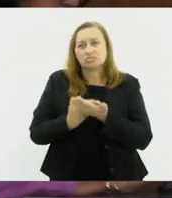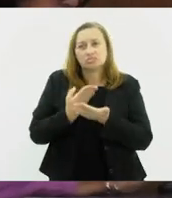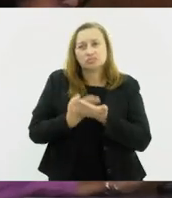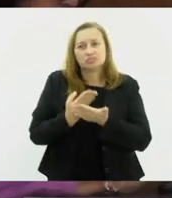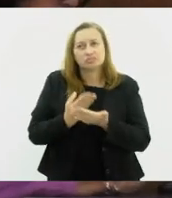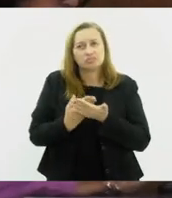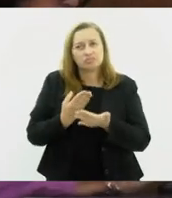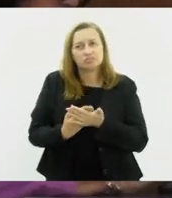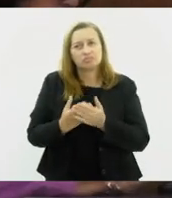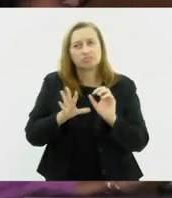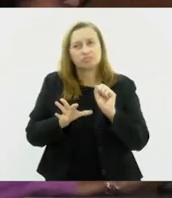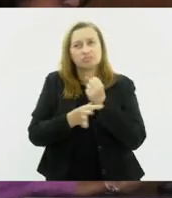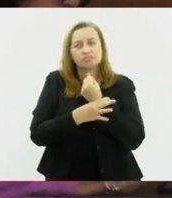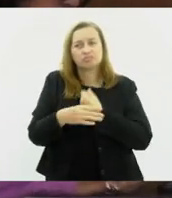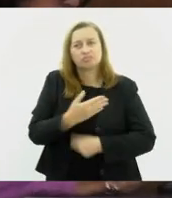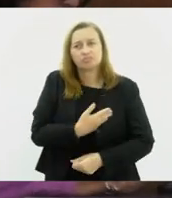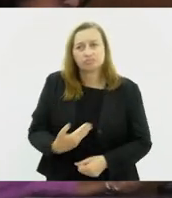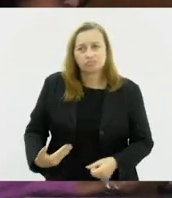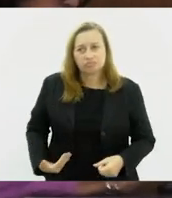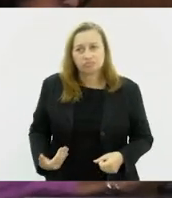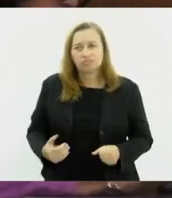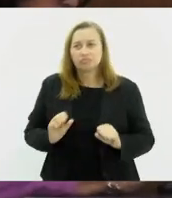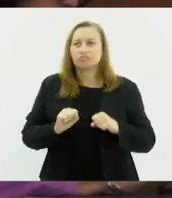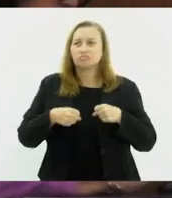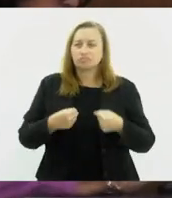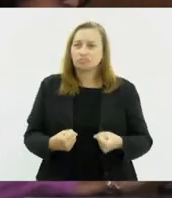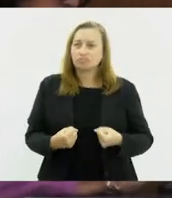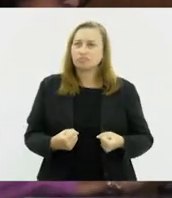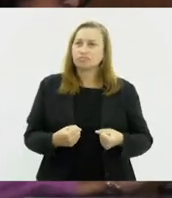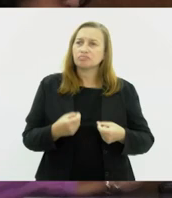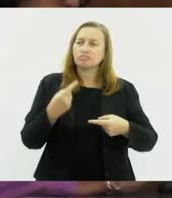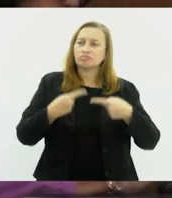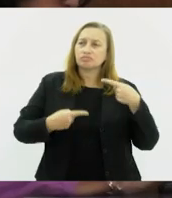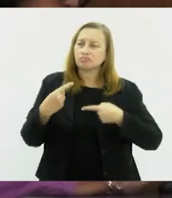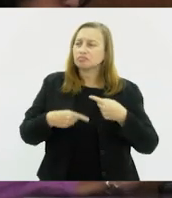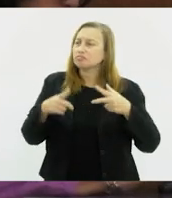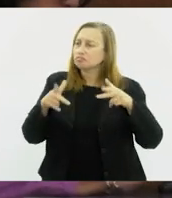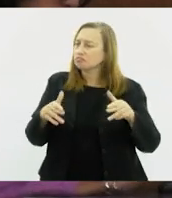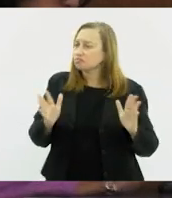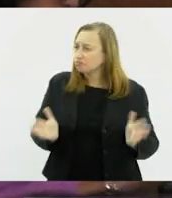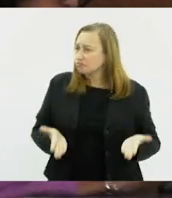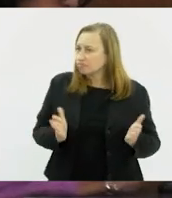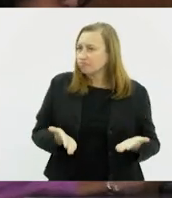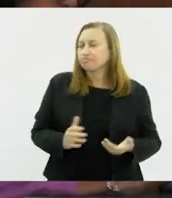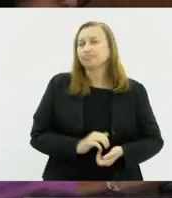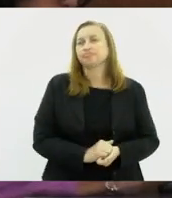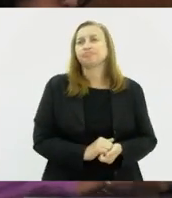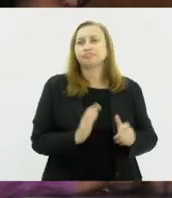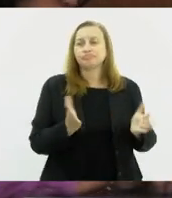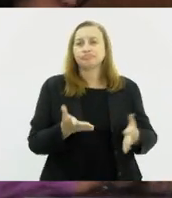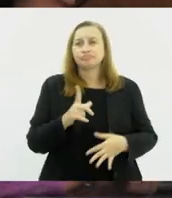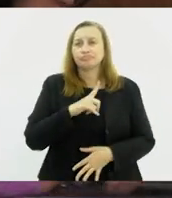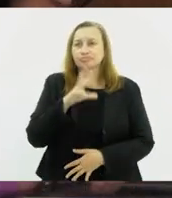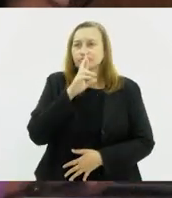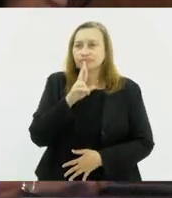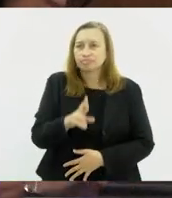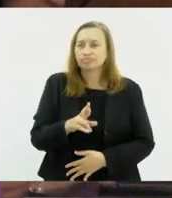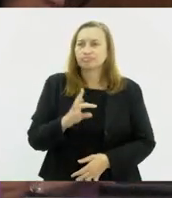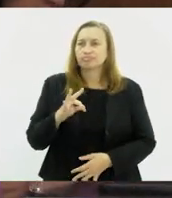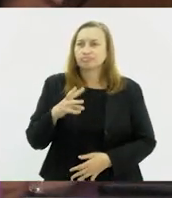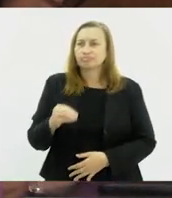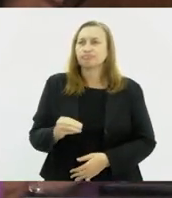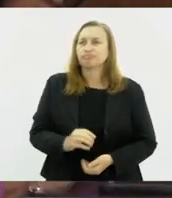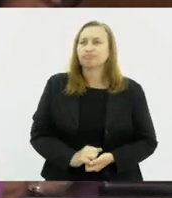Segurança Pública né Eh Participei de vários debates como esse aqui e hoje eu tenho a resposta para isso né